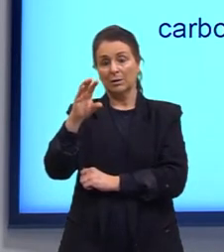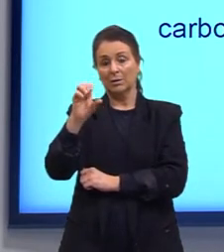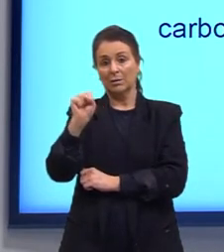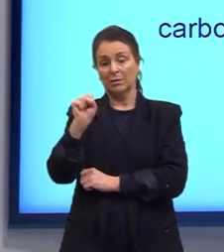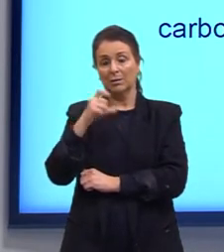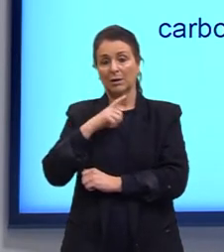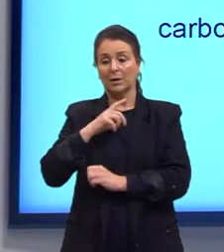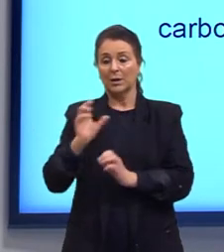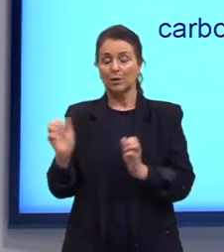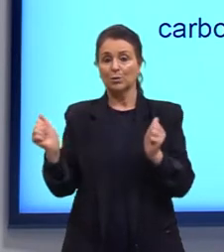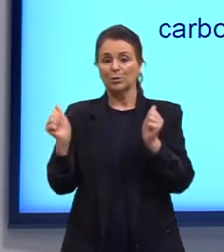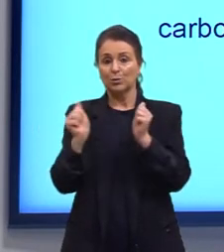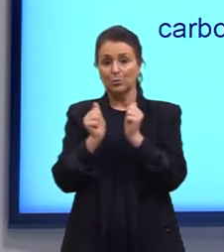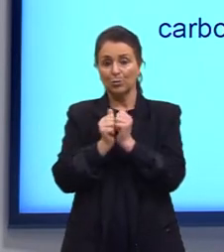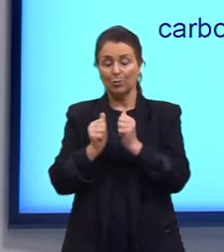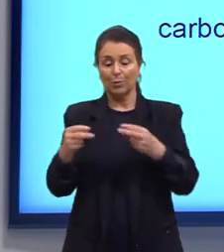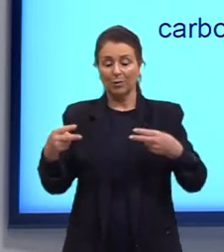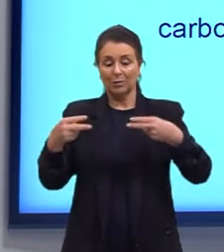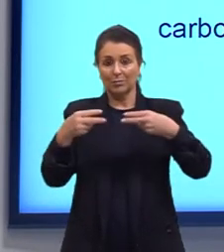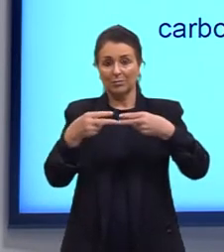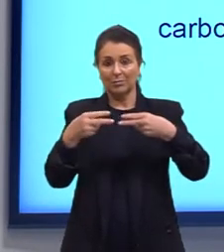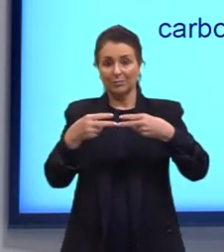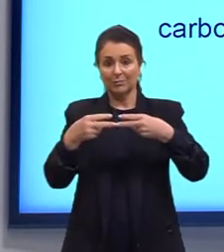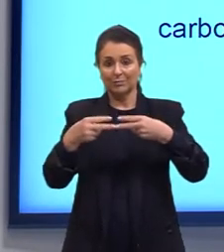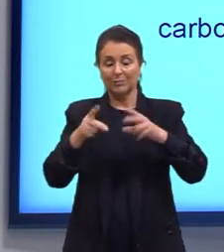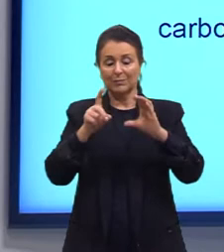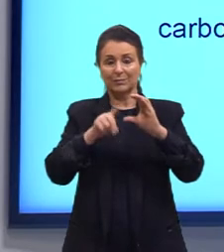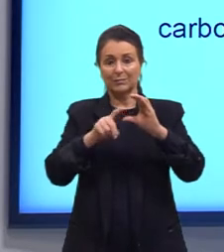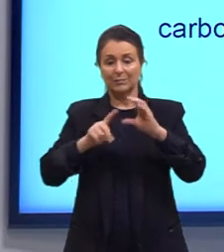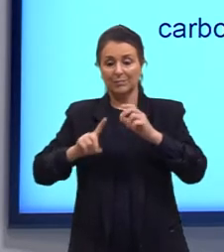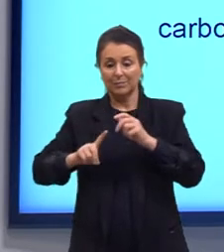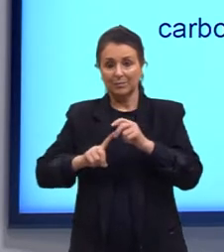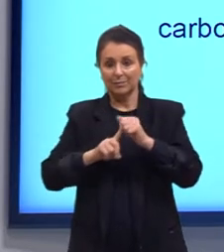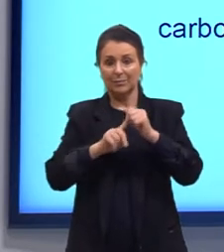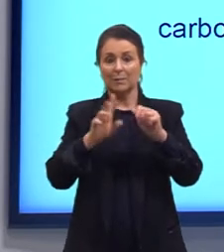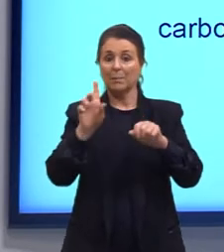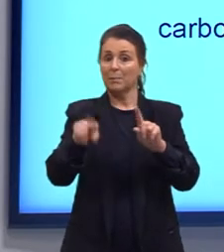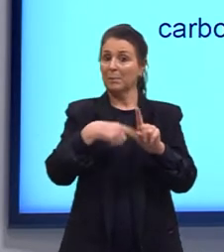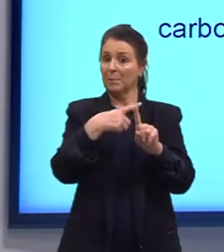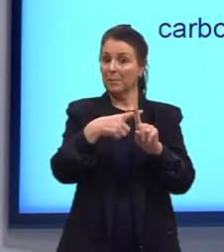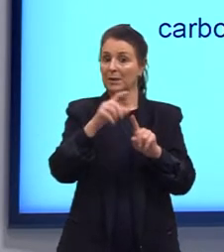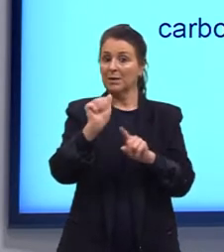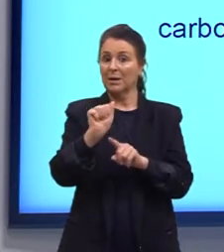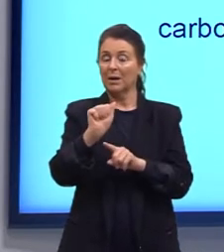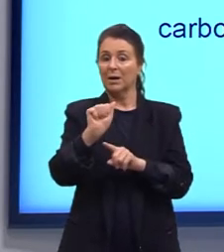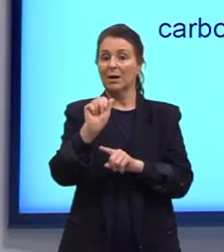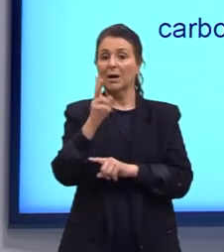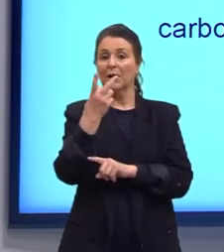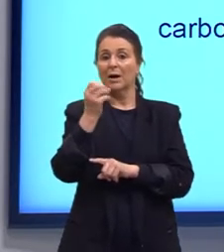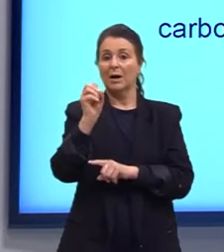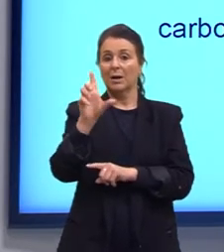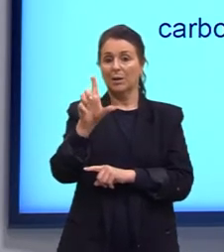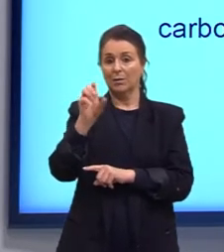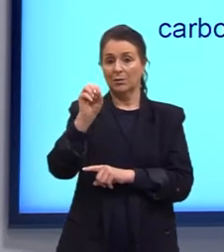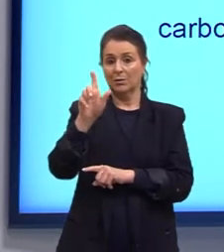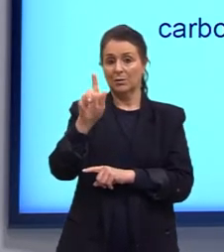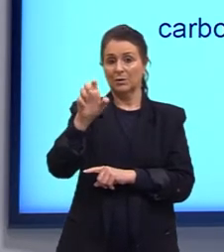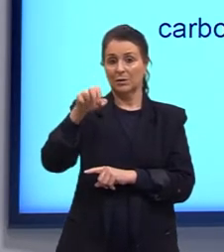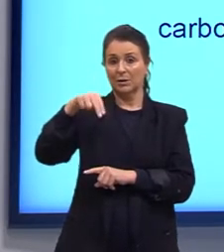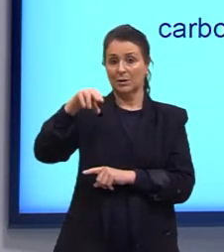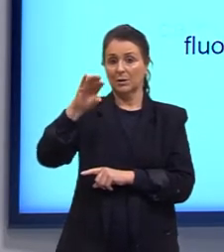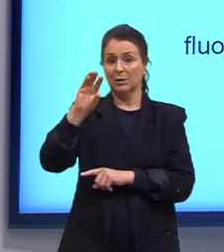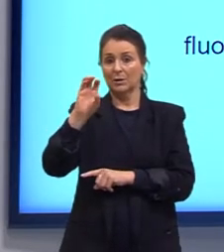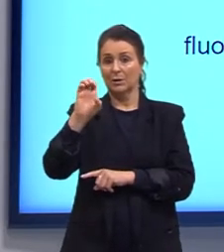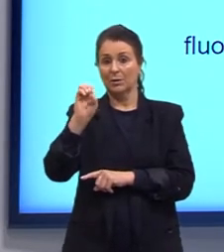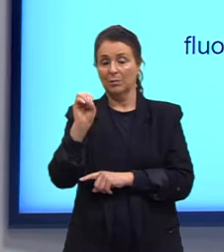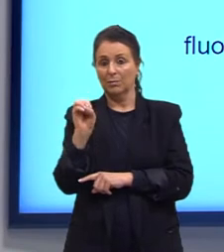a ligação ali junto com a cadeia principal mas o alogênio Então são aletos de acila nomenclatura deles